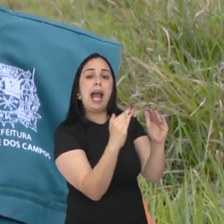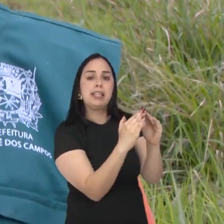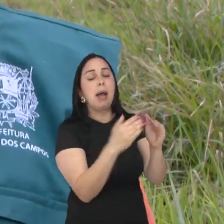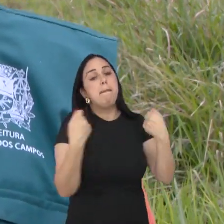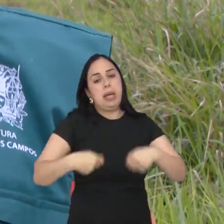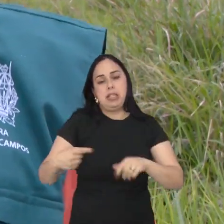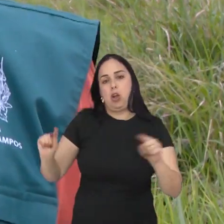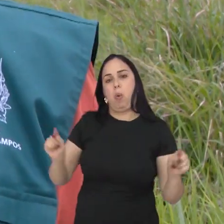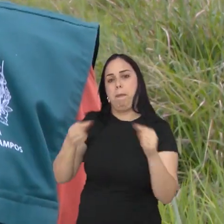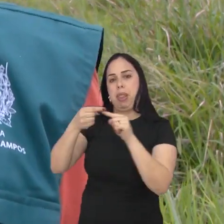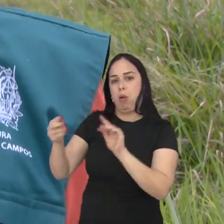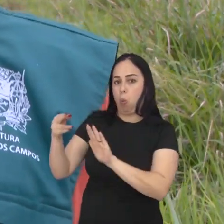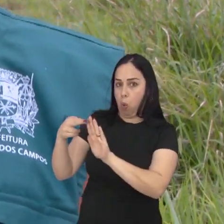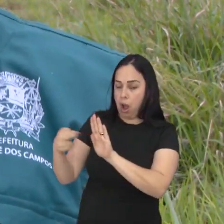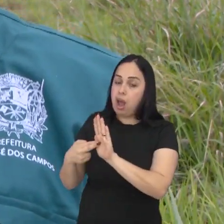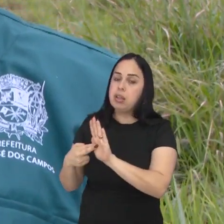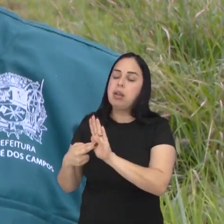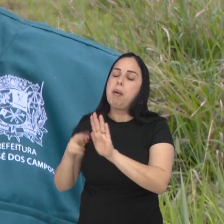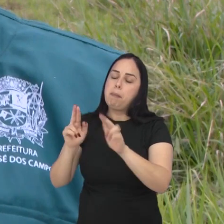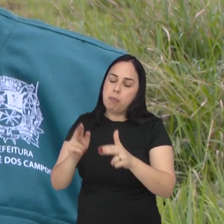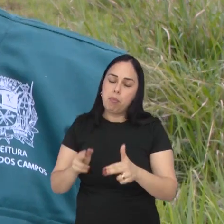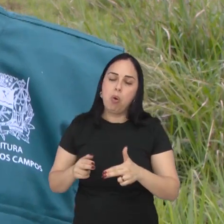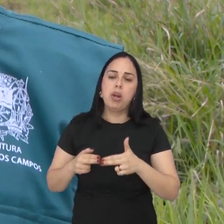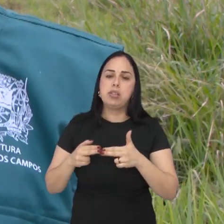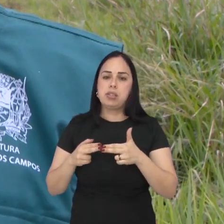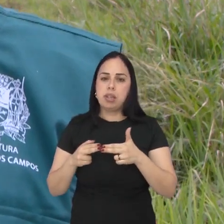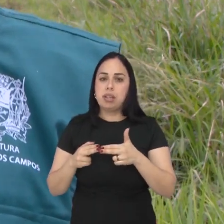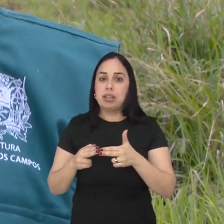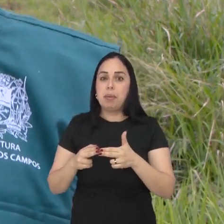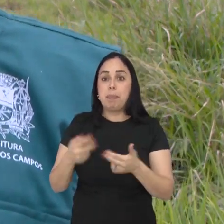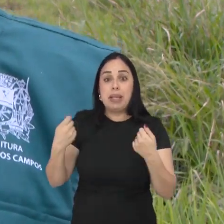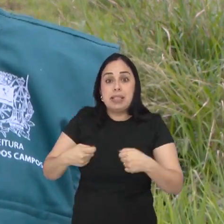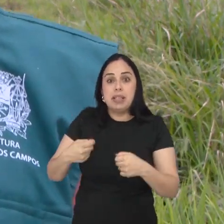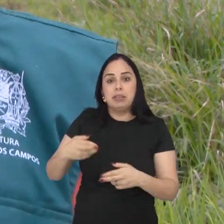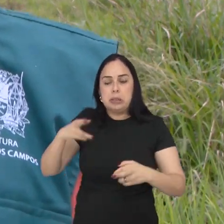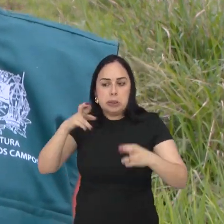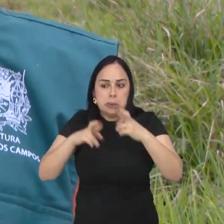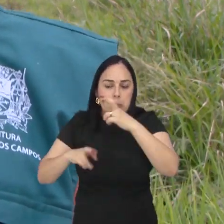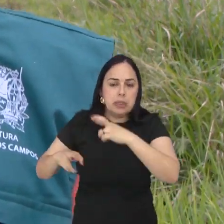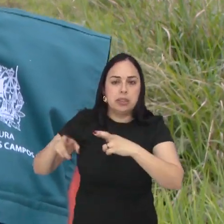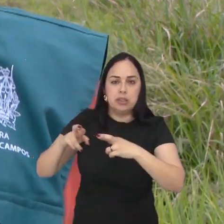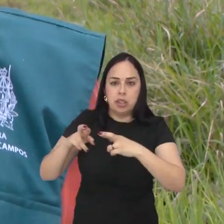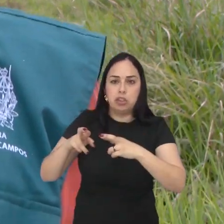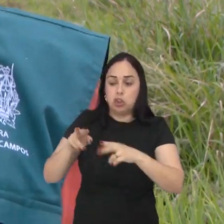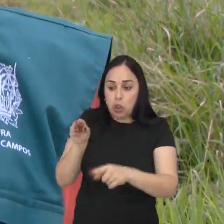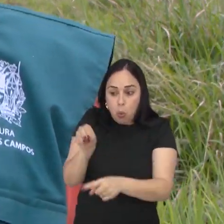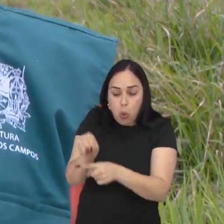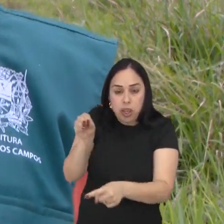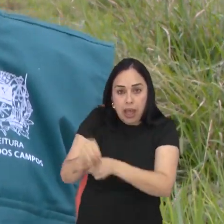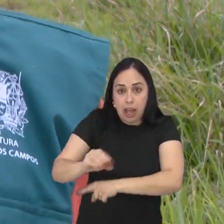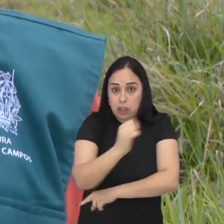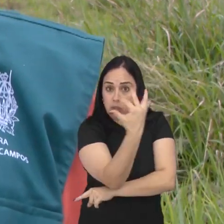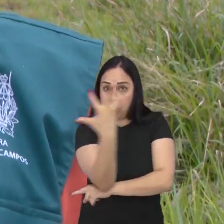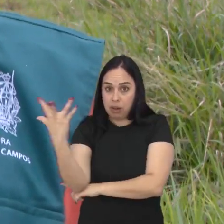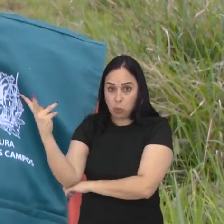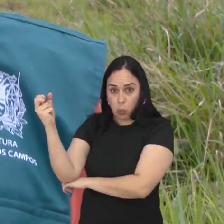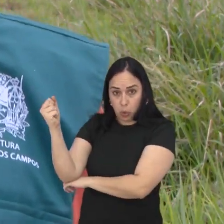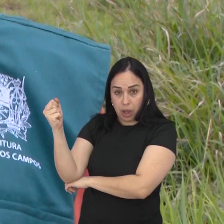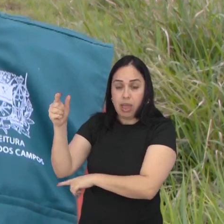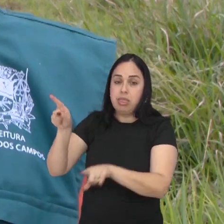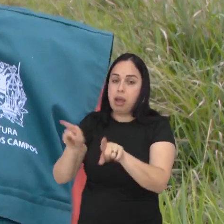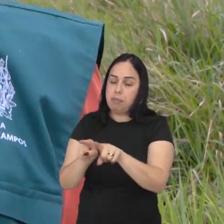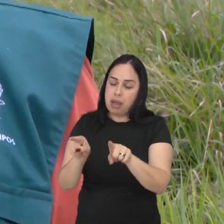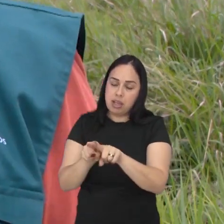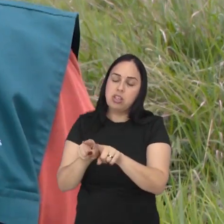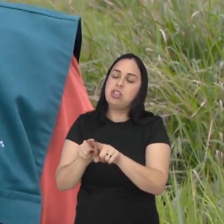loteamento e essas condições, elas atendem a essa importância não só de conservação da floresta do